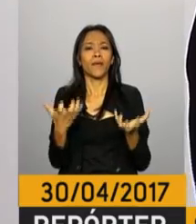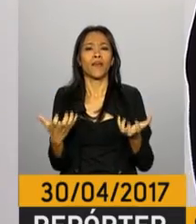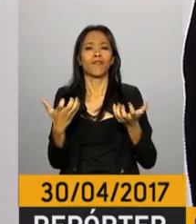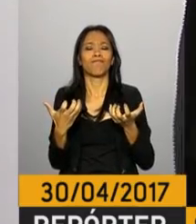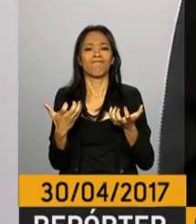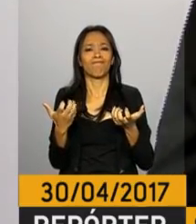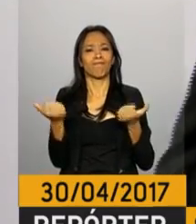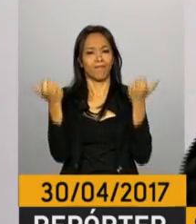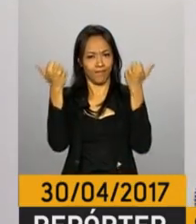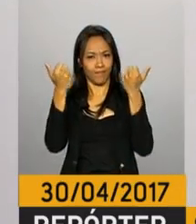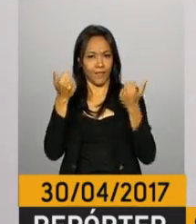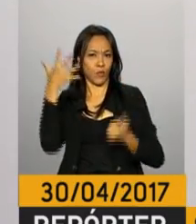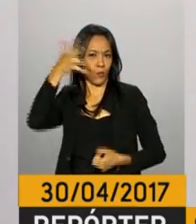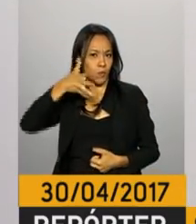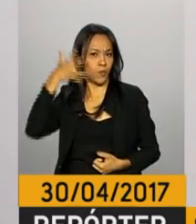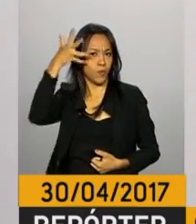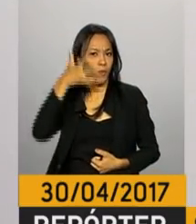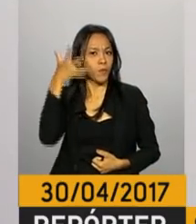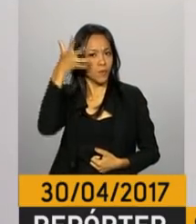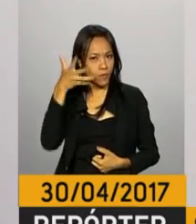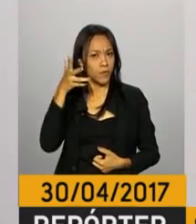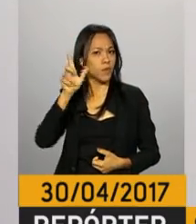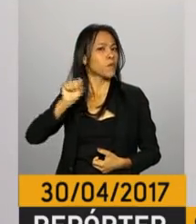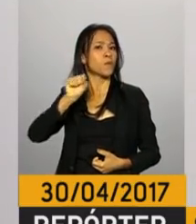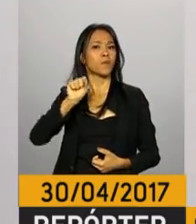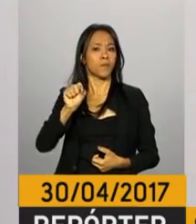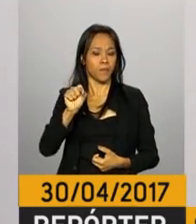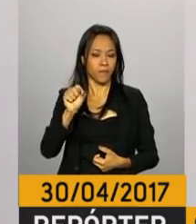inicial, dizer que